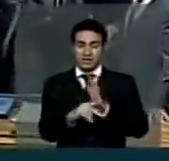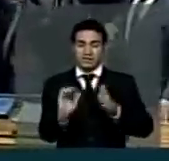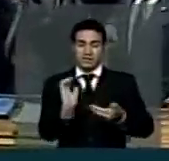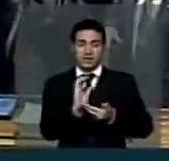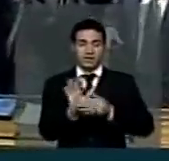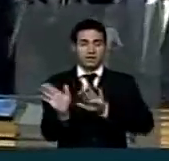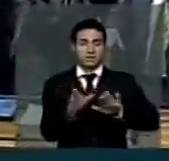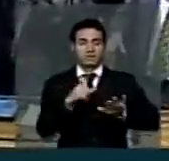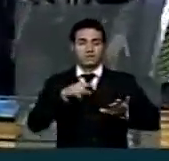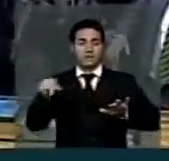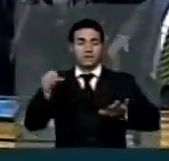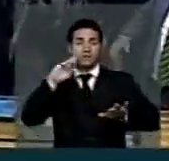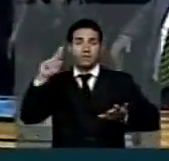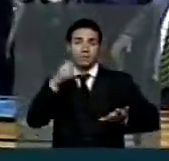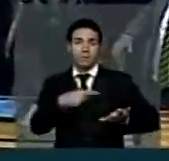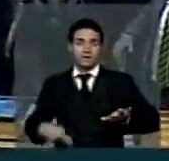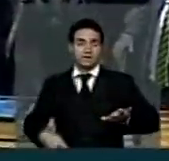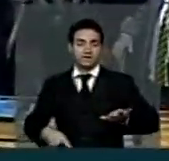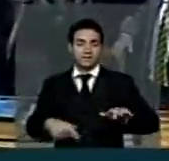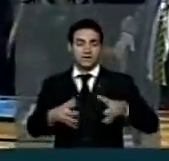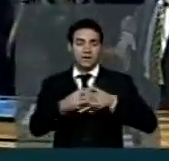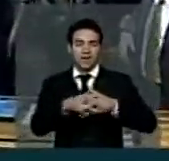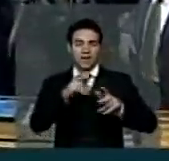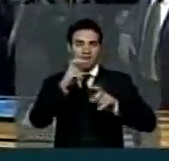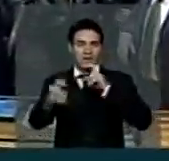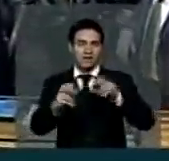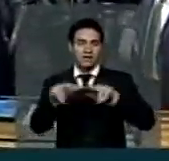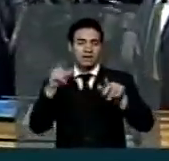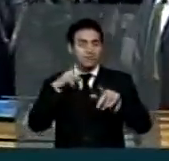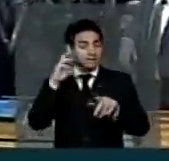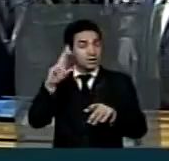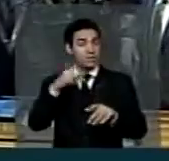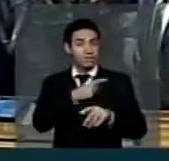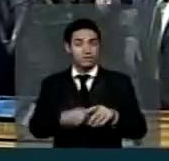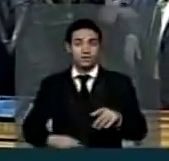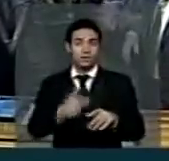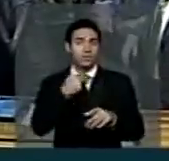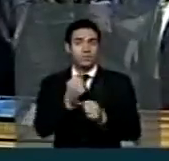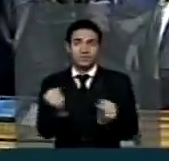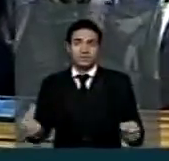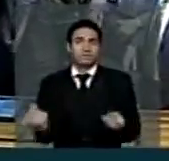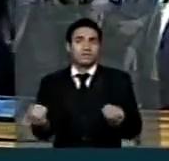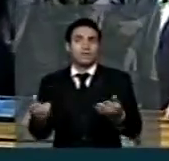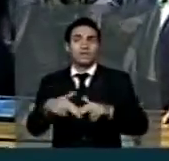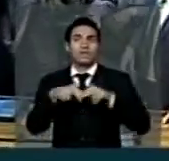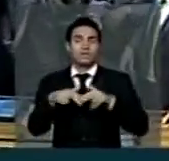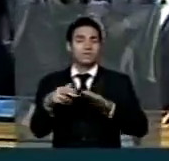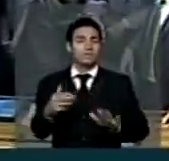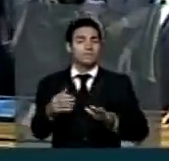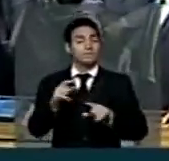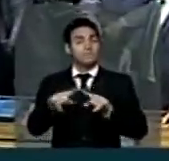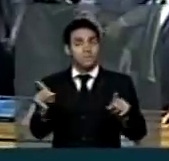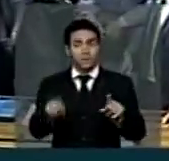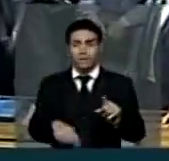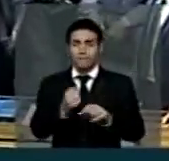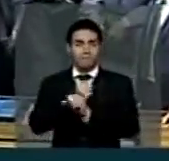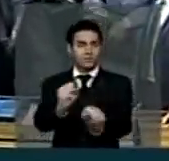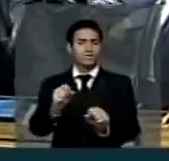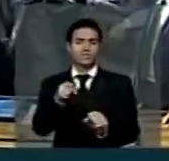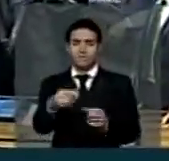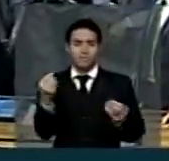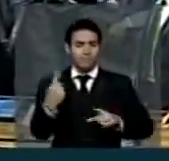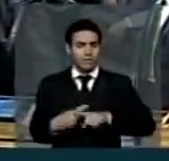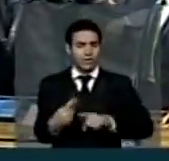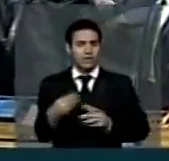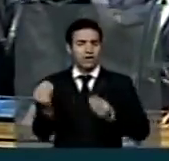senhor presidente. Quero deixar meu protesto. Presidente, isso não é possível. Aqui na casa, senhor presidente, isso é impossível.